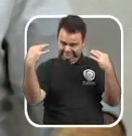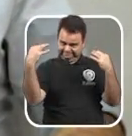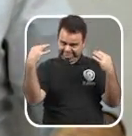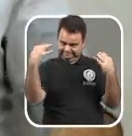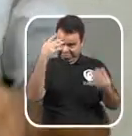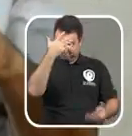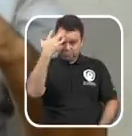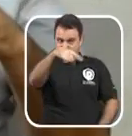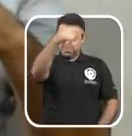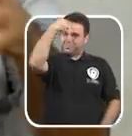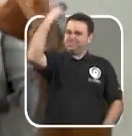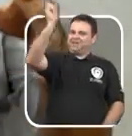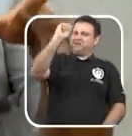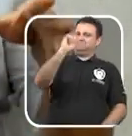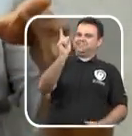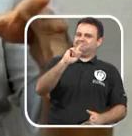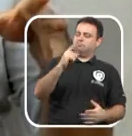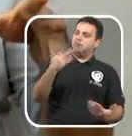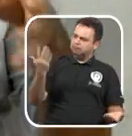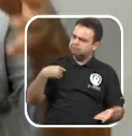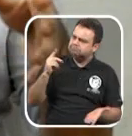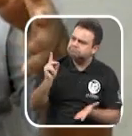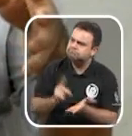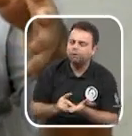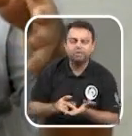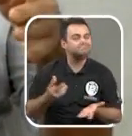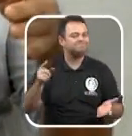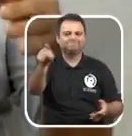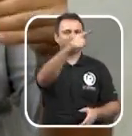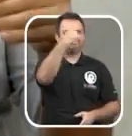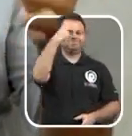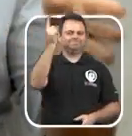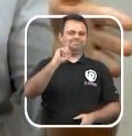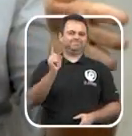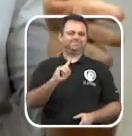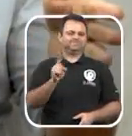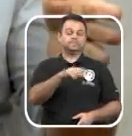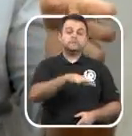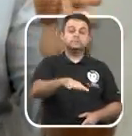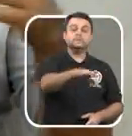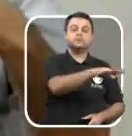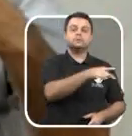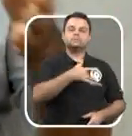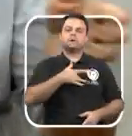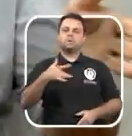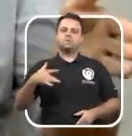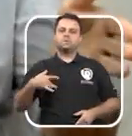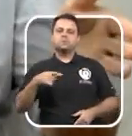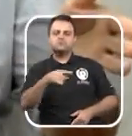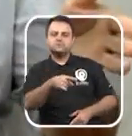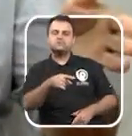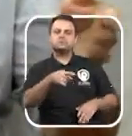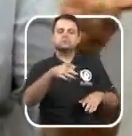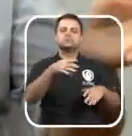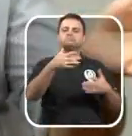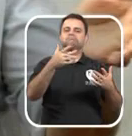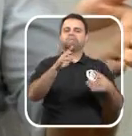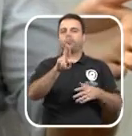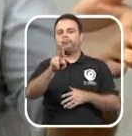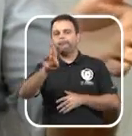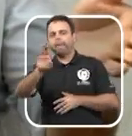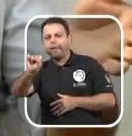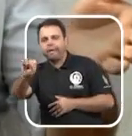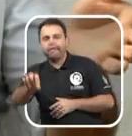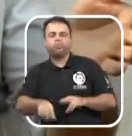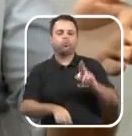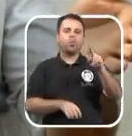imaginam que não tenha, né? Só sabe dessa realidade na saúde quem usa saúde. Só sabe dessa realidade na educação quem